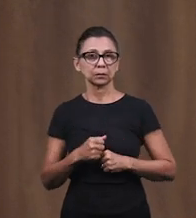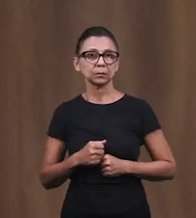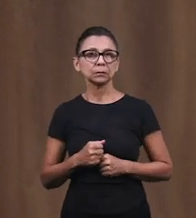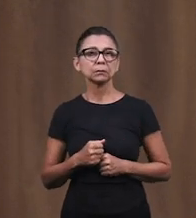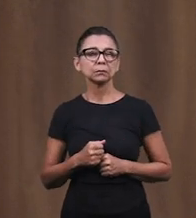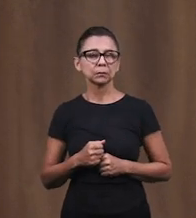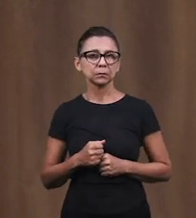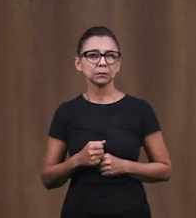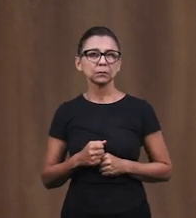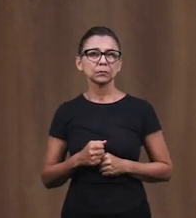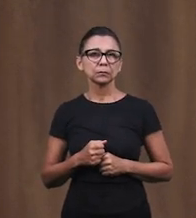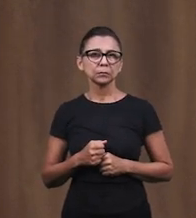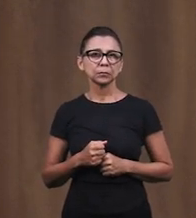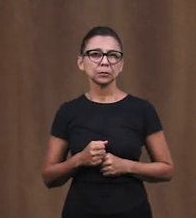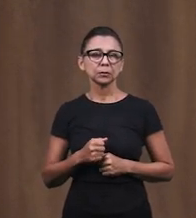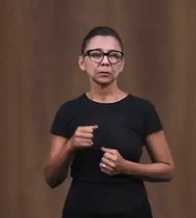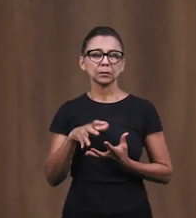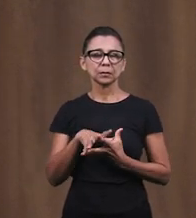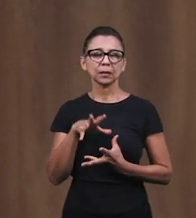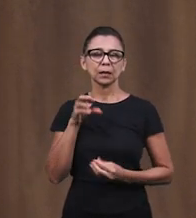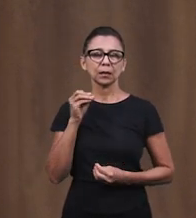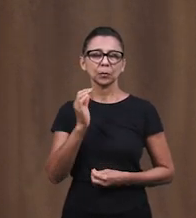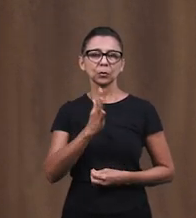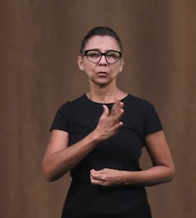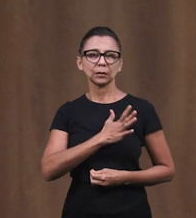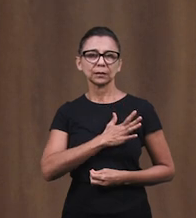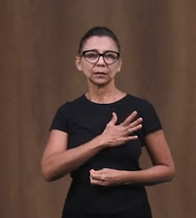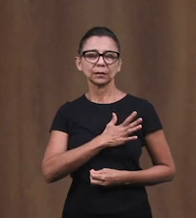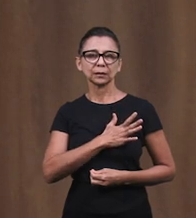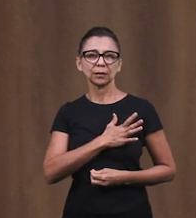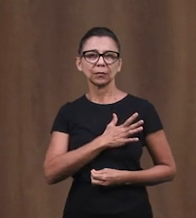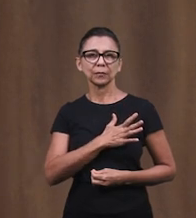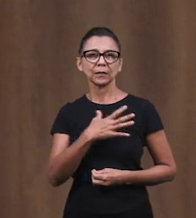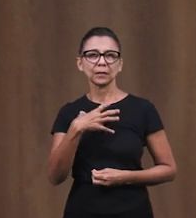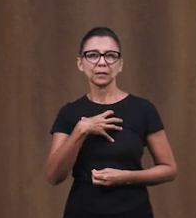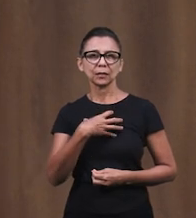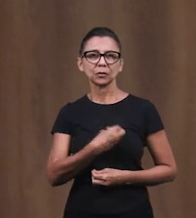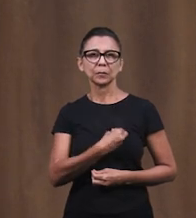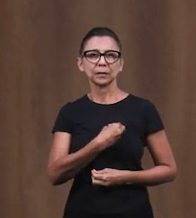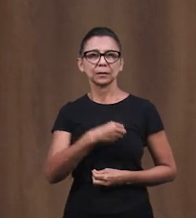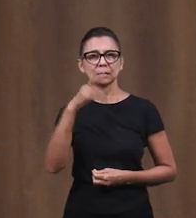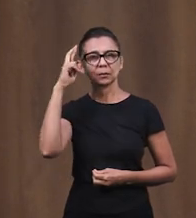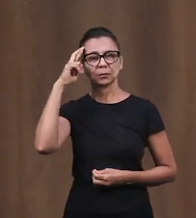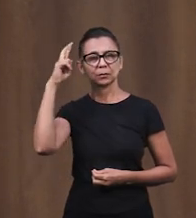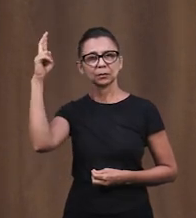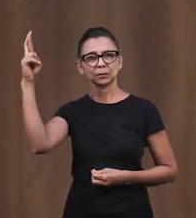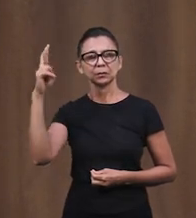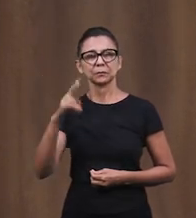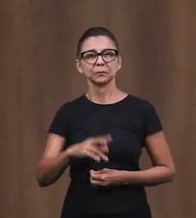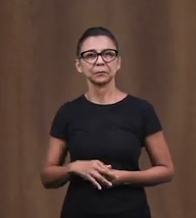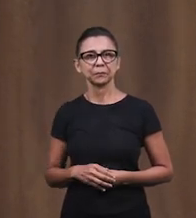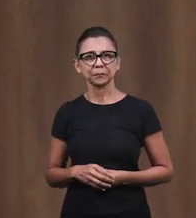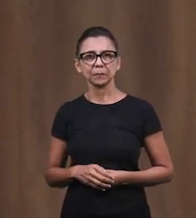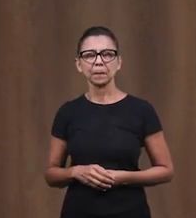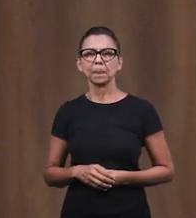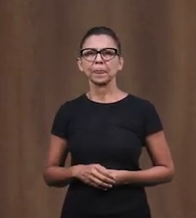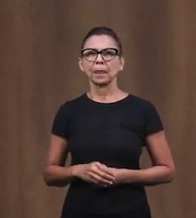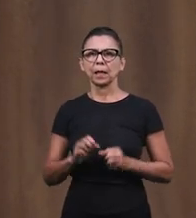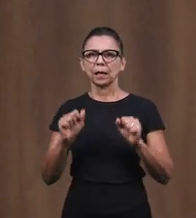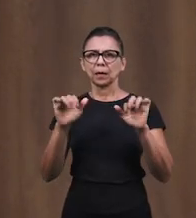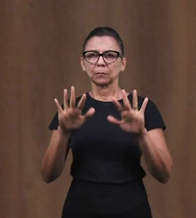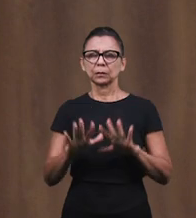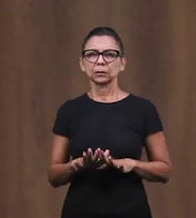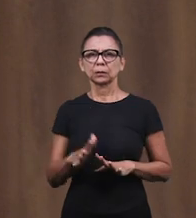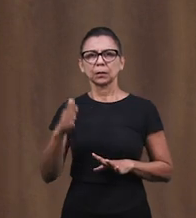extraordinária, que enche o nosso coração e a nossa alma da Tua presença. Senhor, bendito seja o Teu nome. Opera, Senhor,